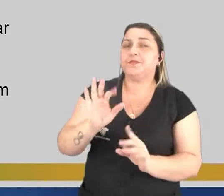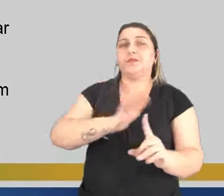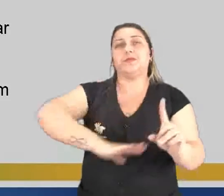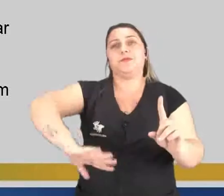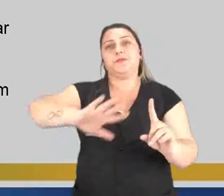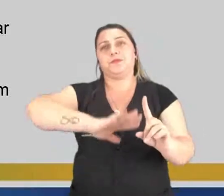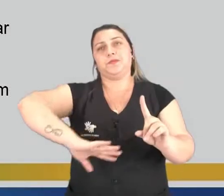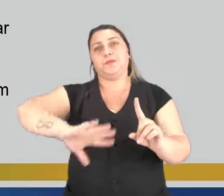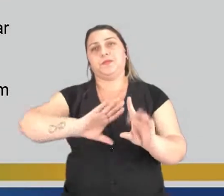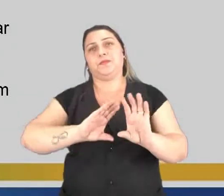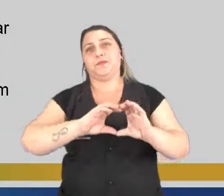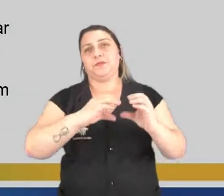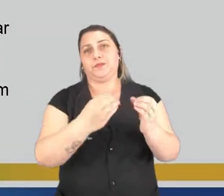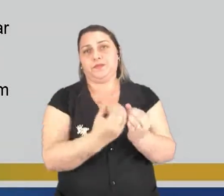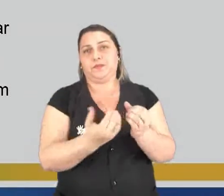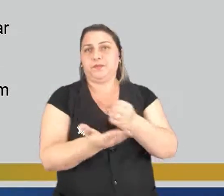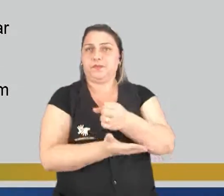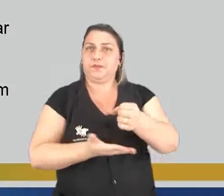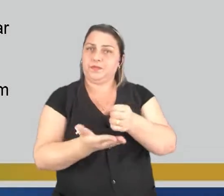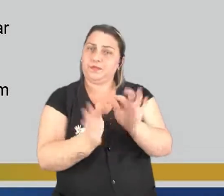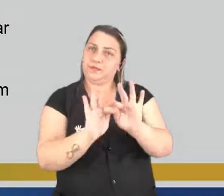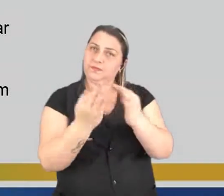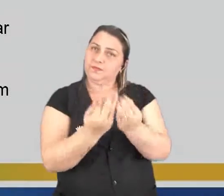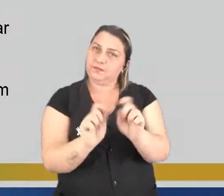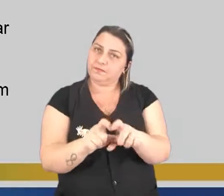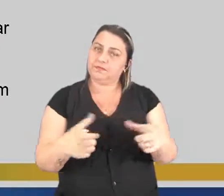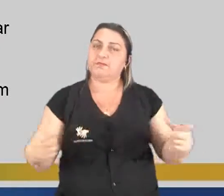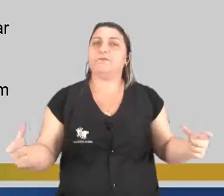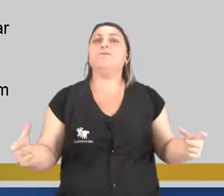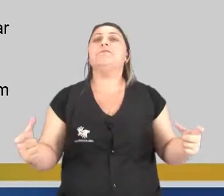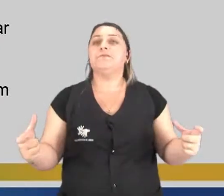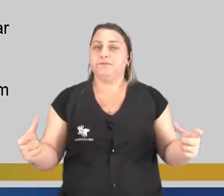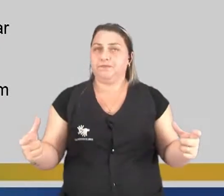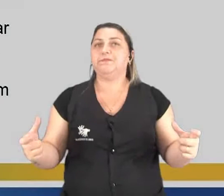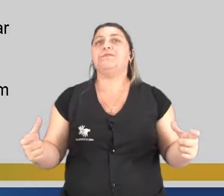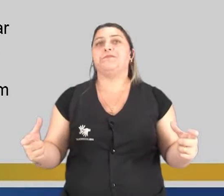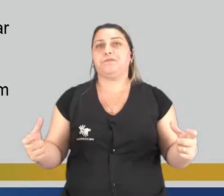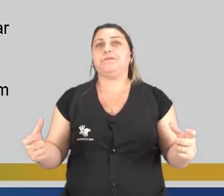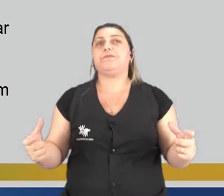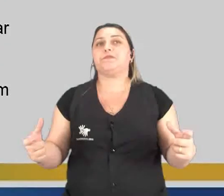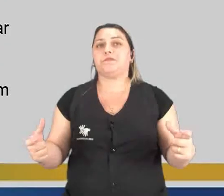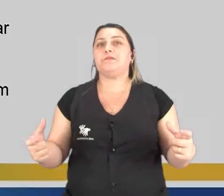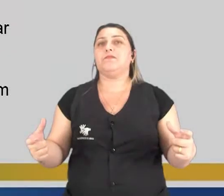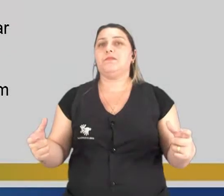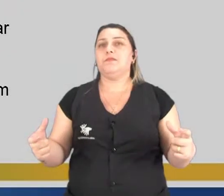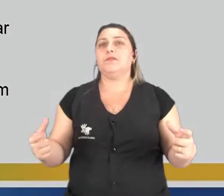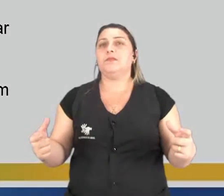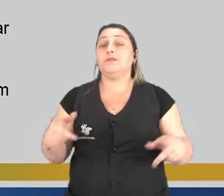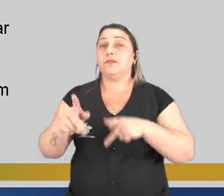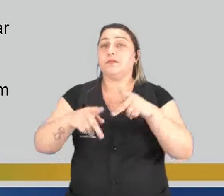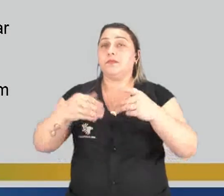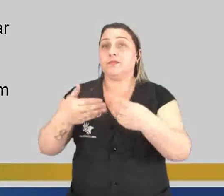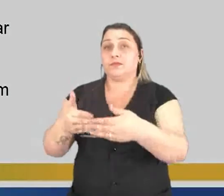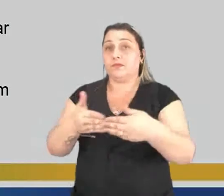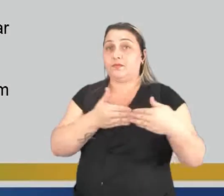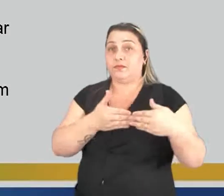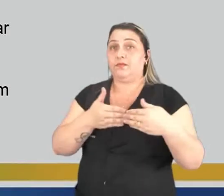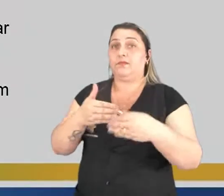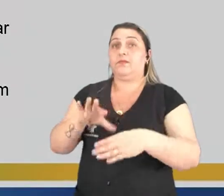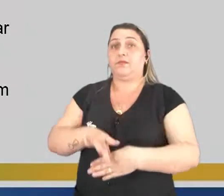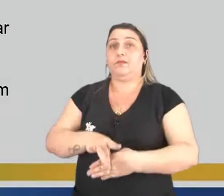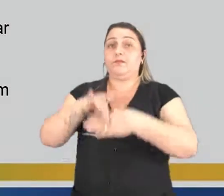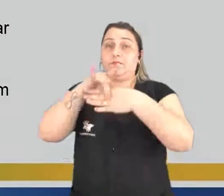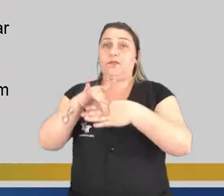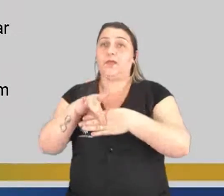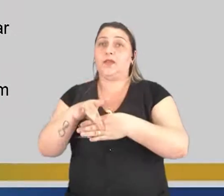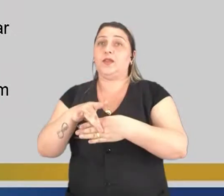social dessas comunidades, elas se baseiam em famílias grandes, famílias extensas, né? Que habitavam povoações isoladas sob a liderança de um